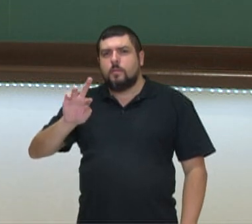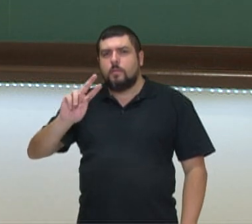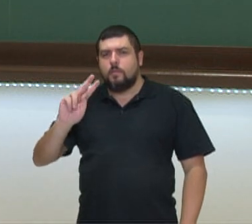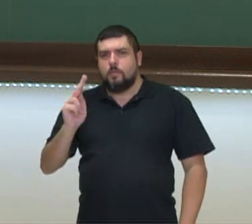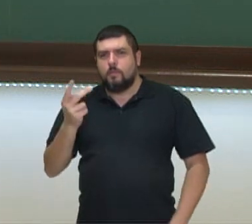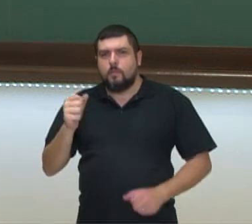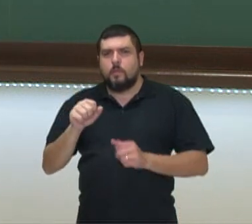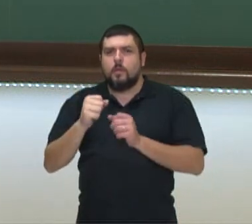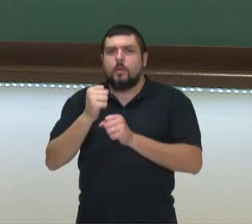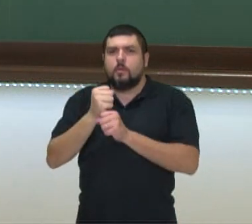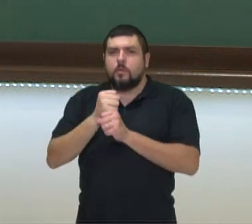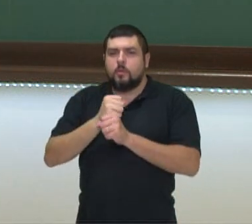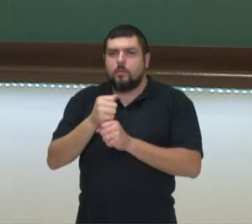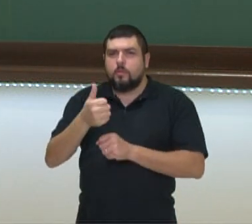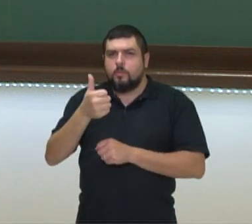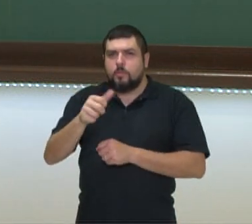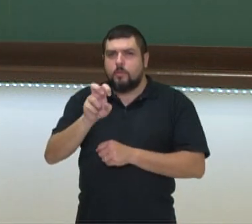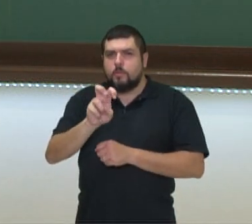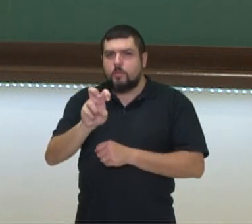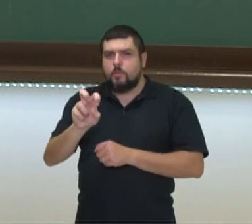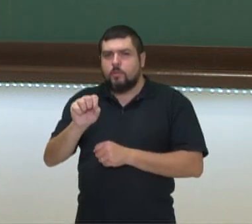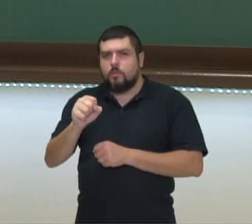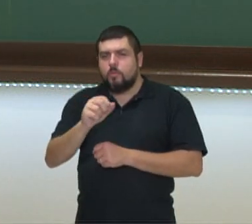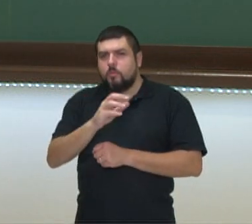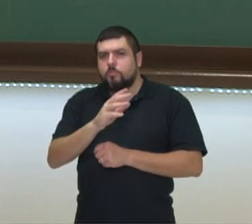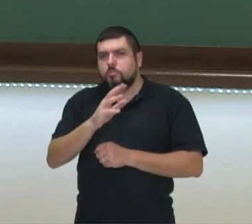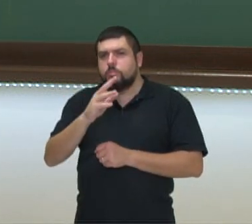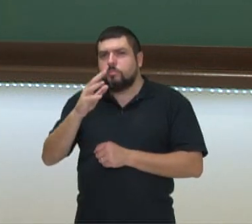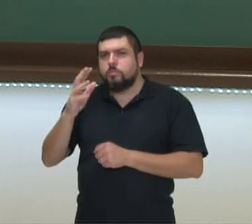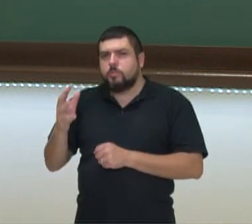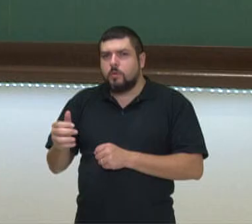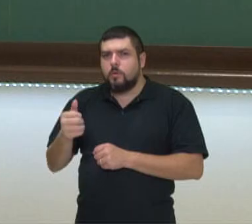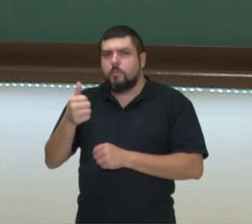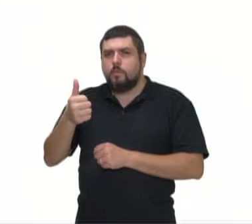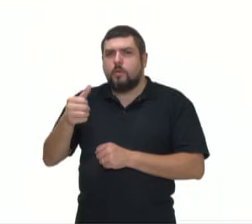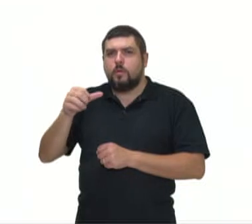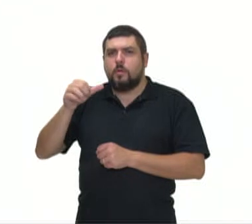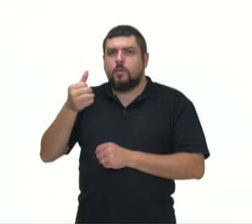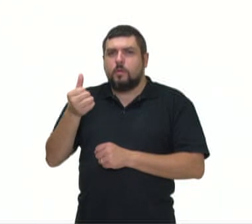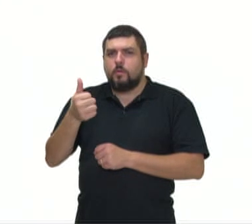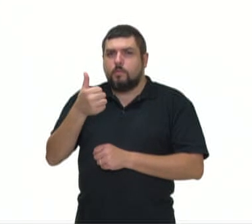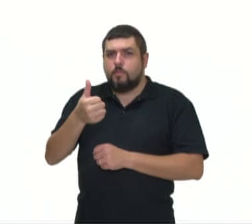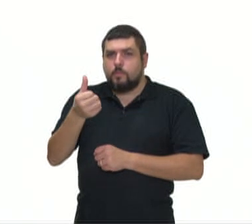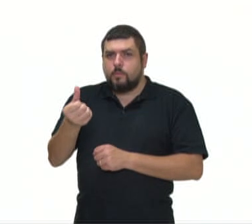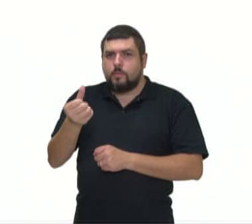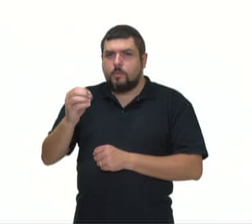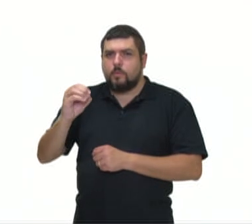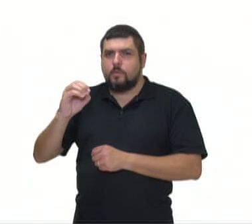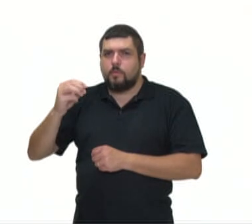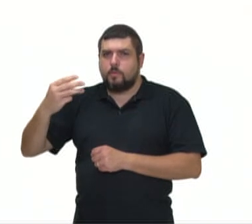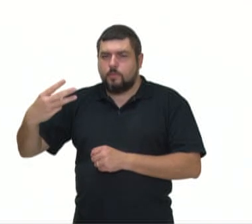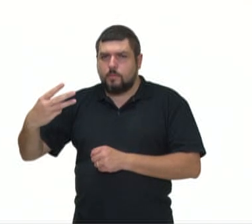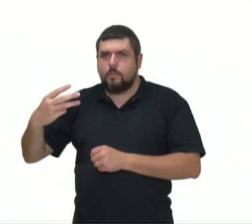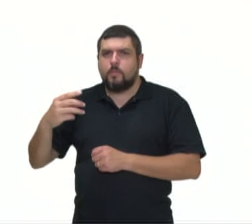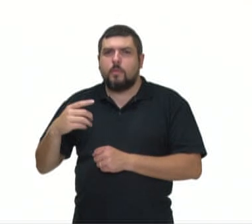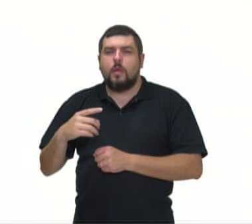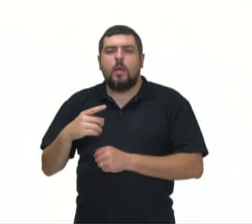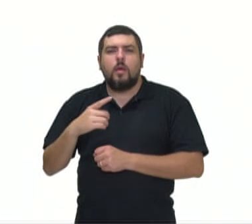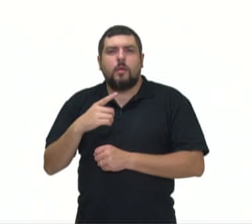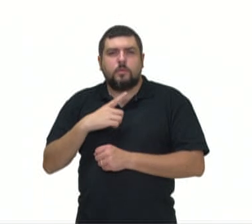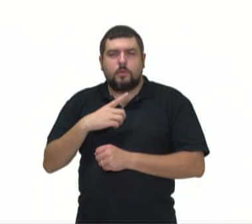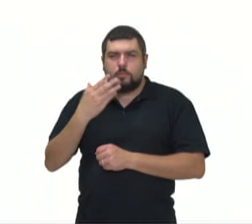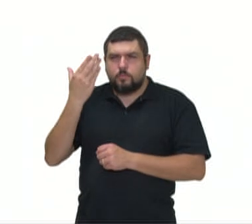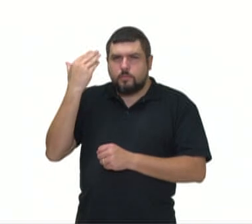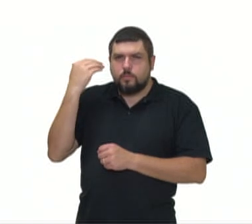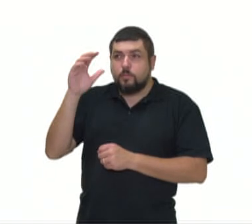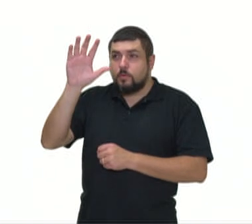ano de 1558 e se estende até o ano de 1603, então houve conflitos entre a Espanha e